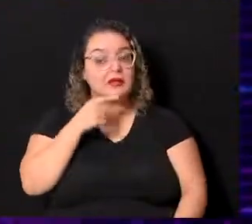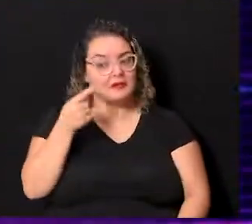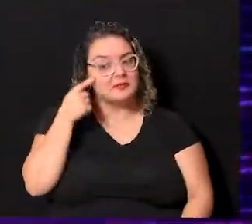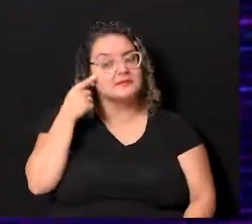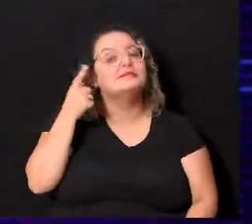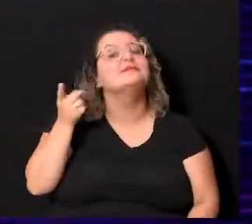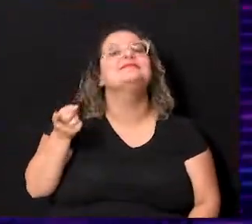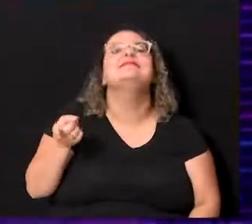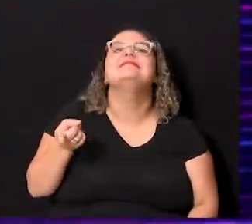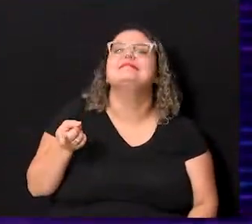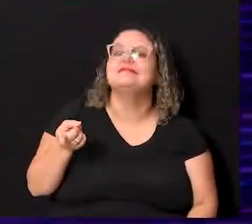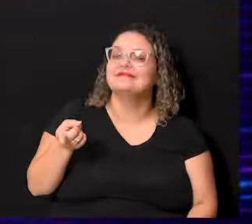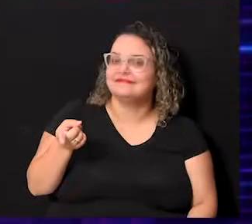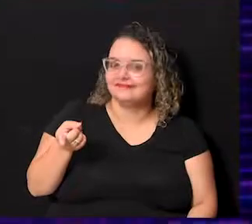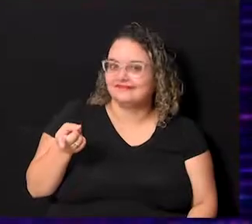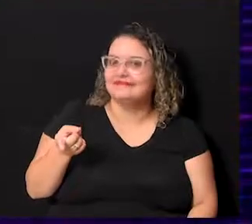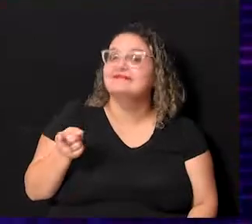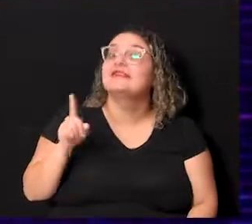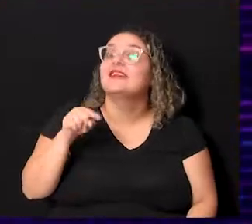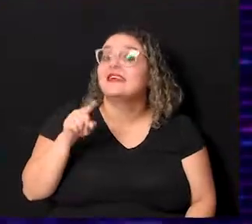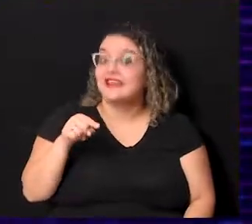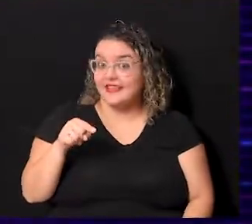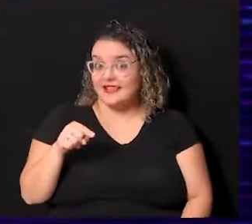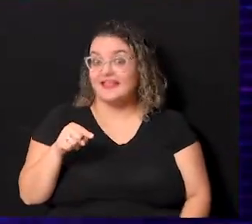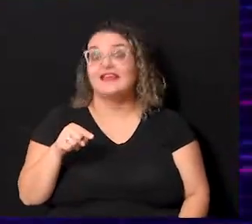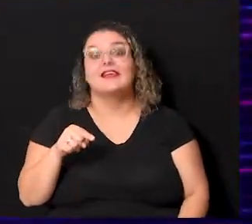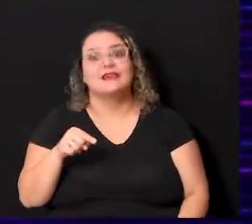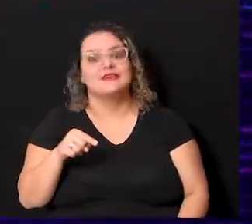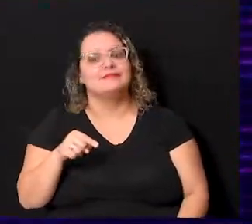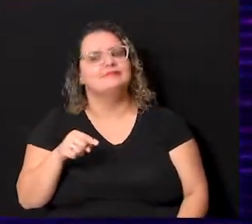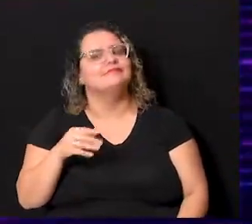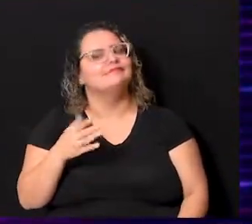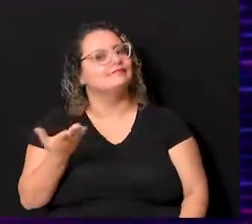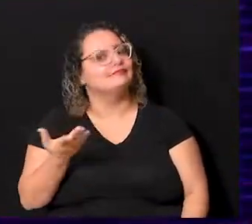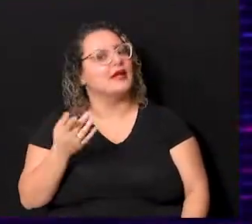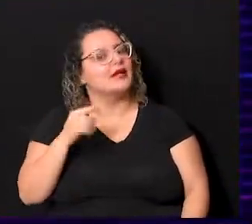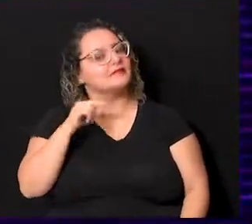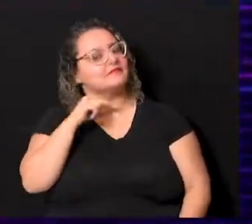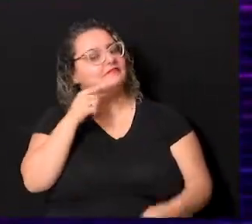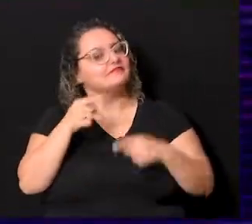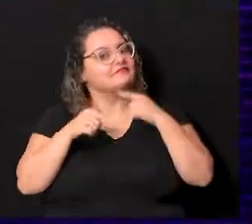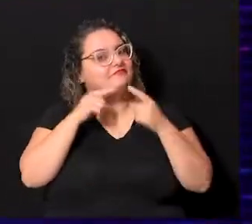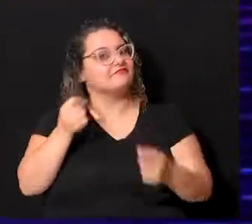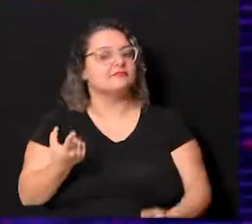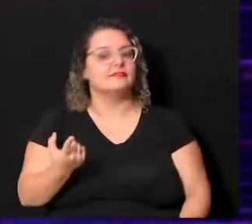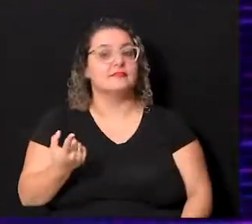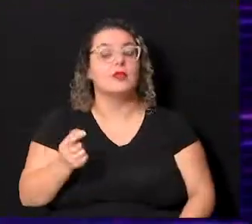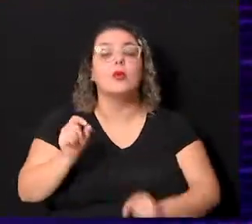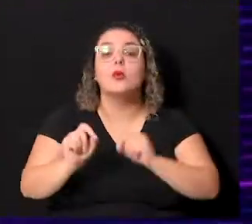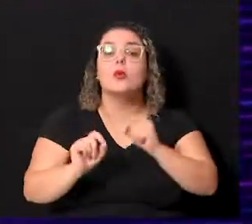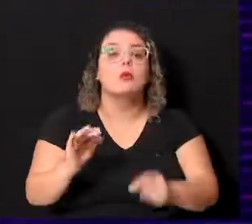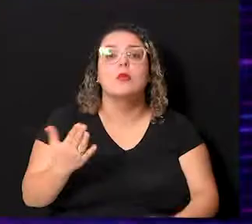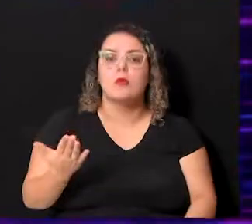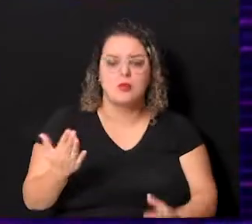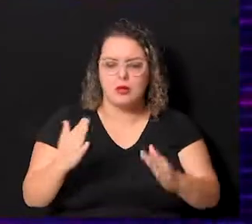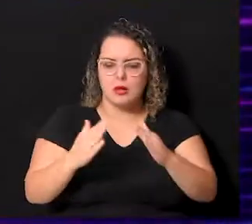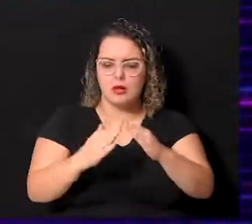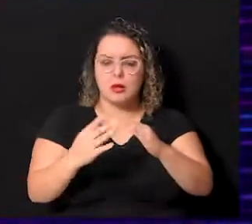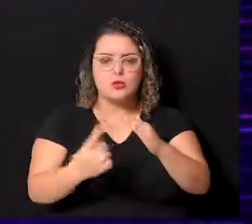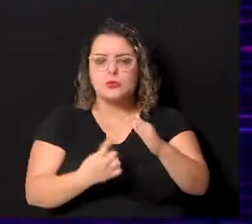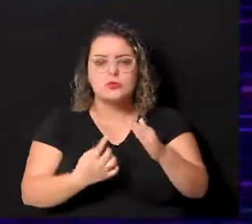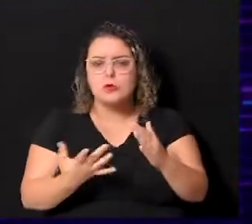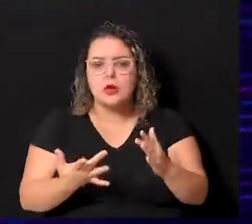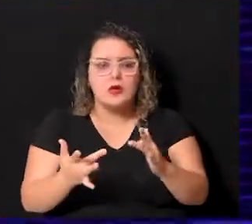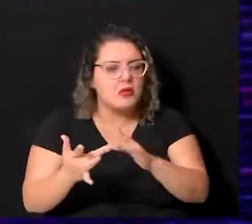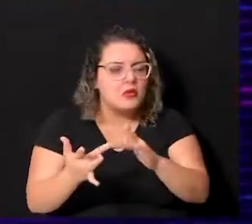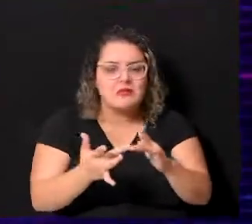nisso. A esmola é demais. É mesmo. Agora, o que aconteceria com você se você estivesse numa casa assim, sozinho, abandonado,